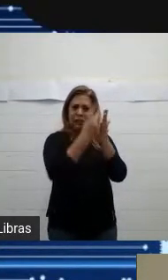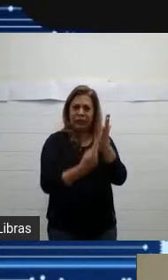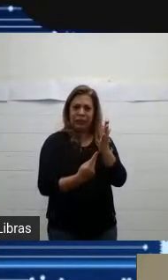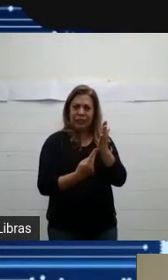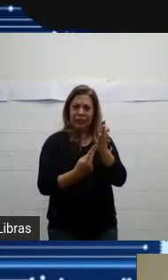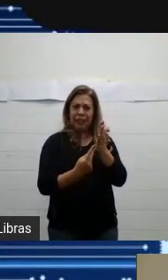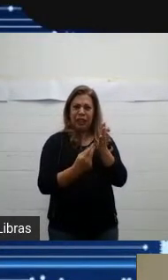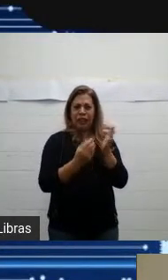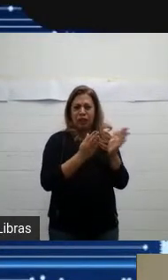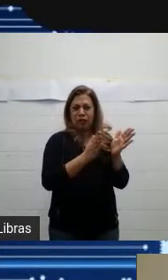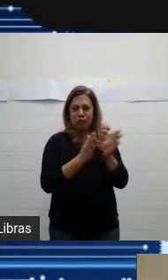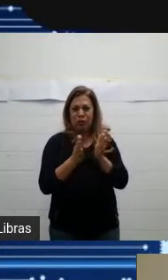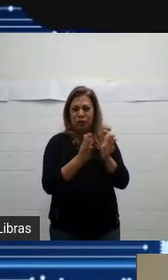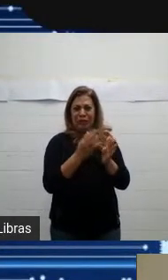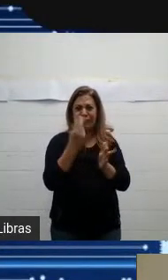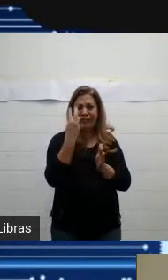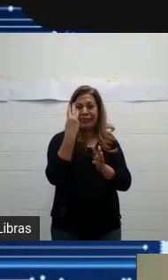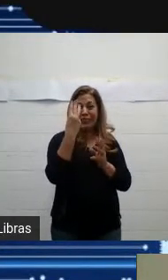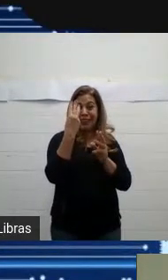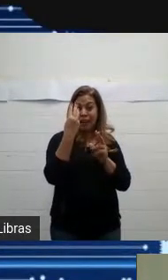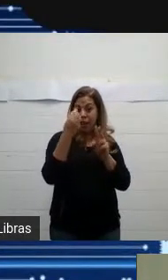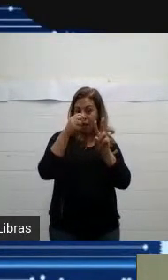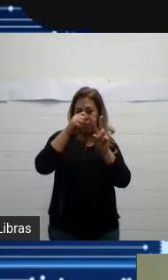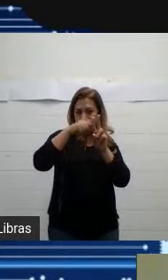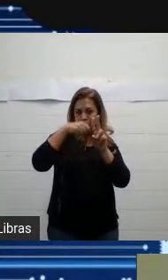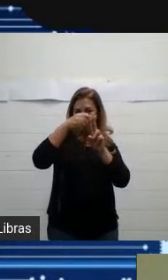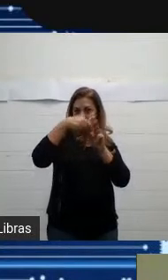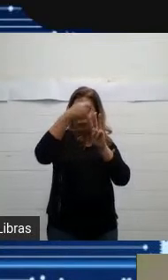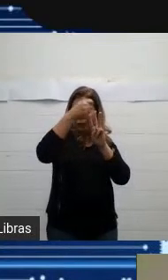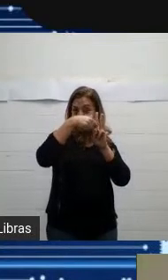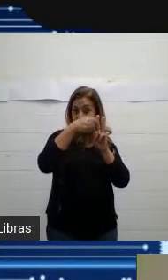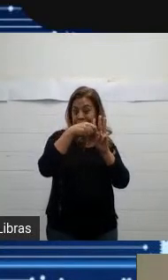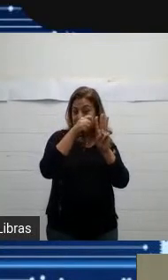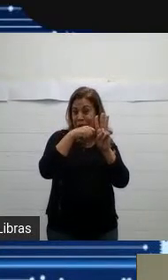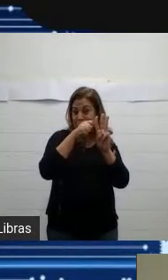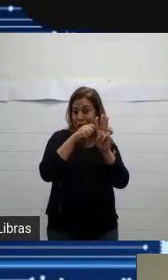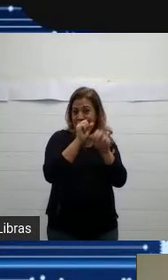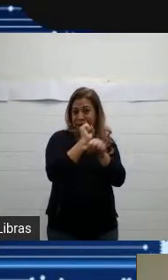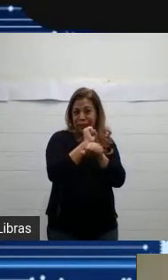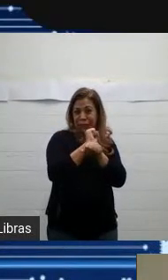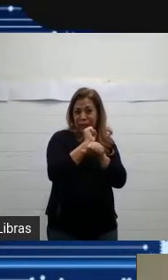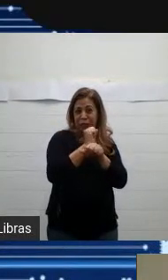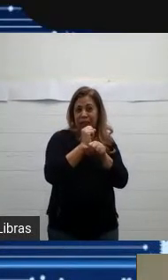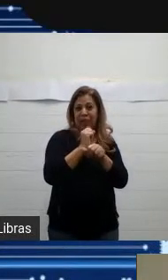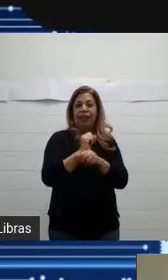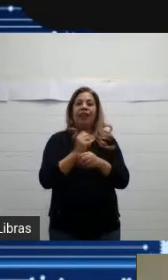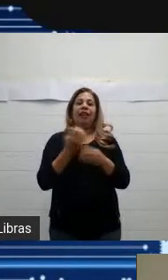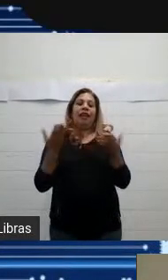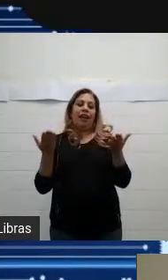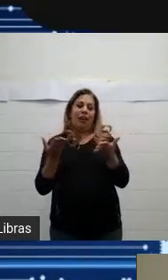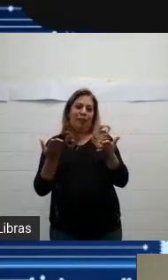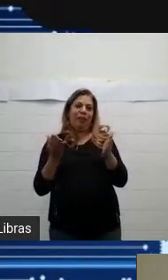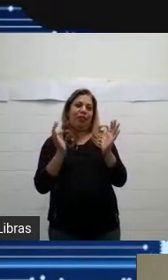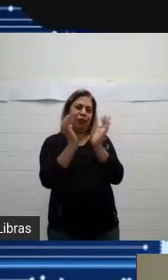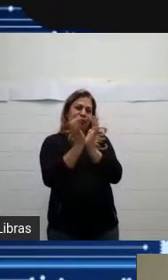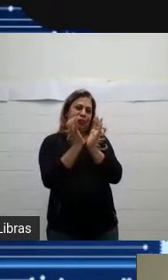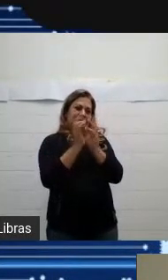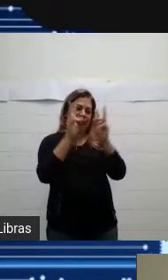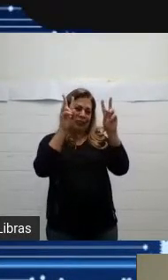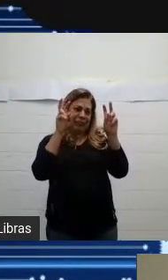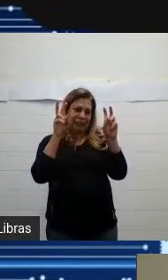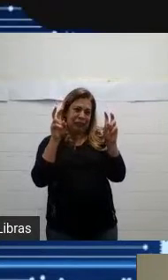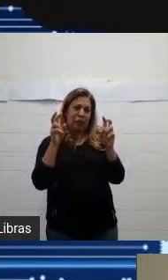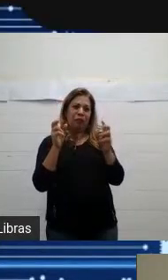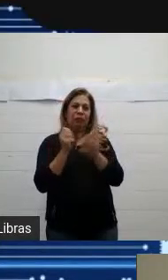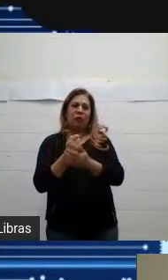aproximadamente 3 meses, e eu estou falando isso porque é um assunto que, eu não sei agora, mas pelo menos para a minha turma, foi um assunto que foi pouco